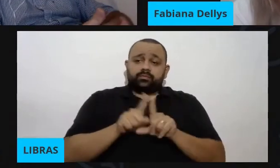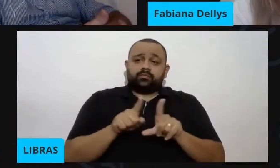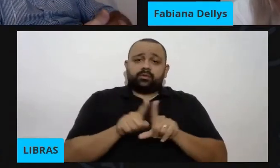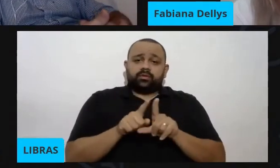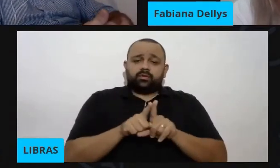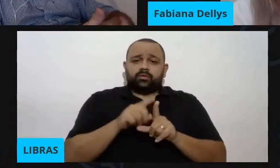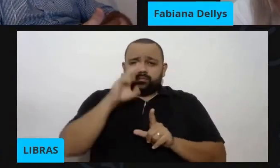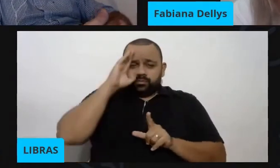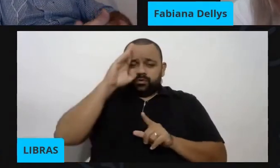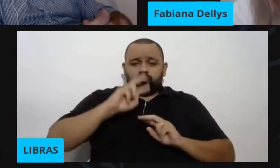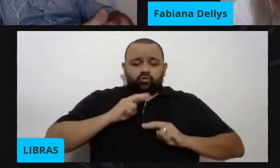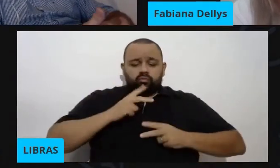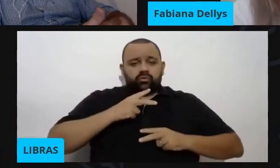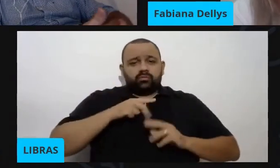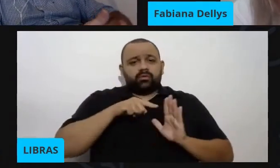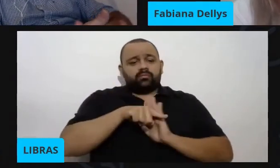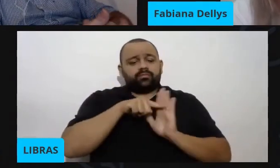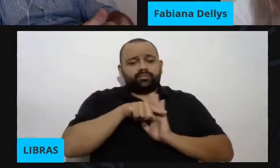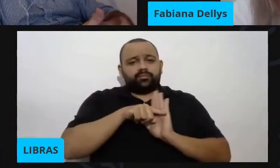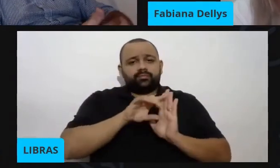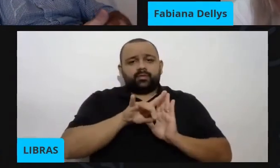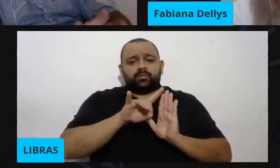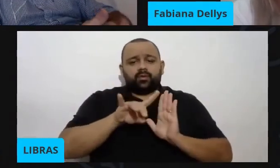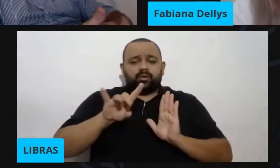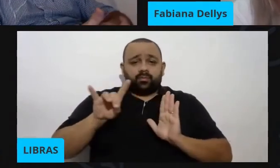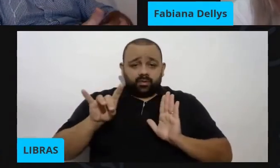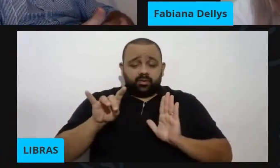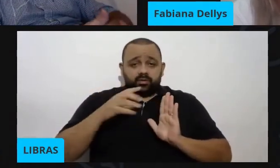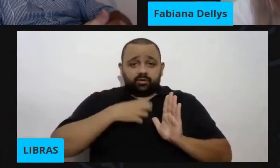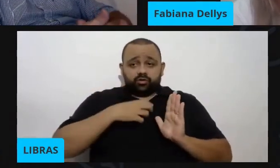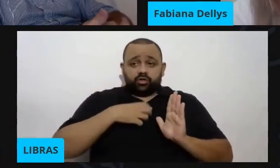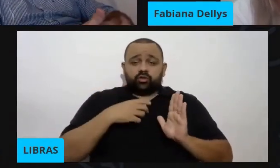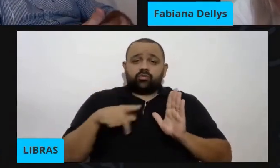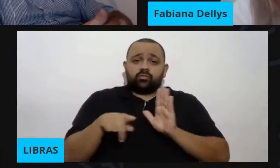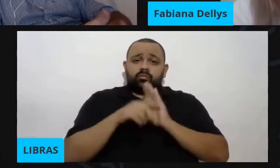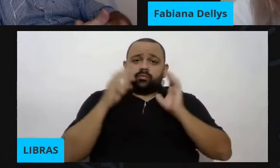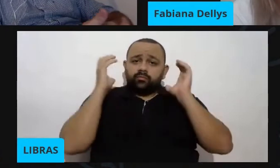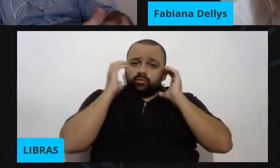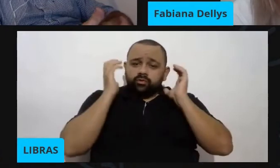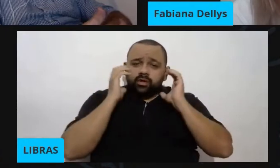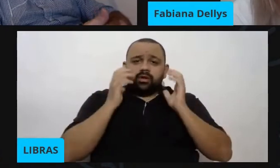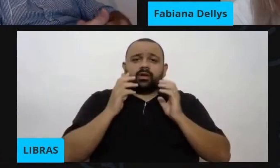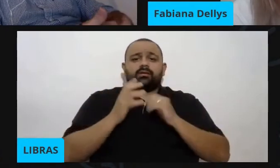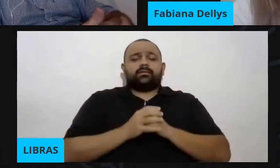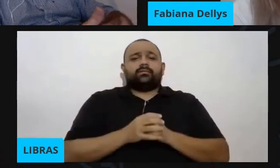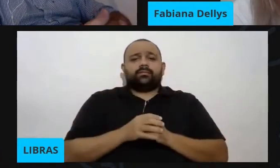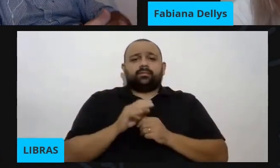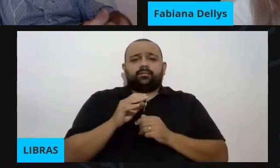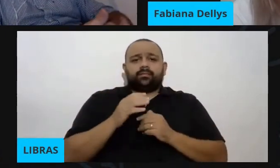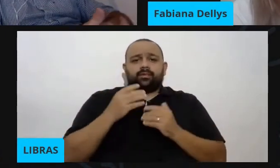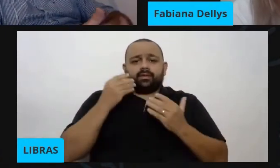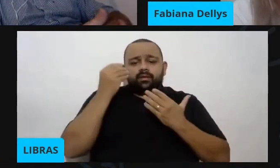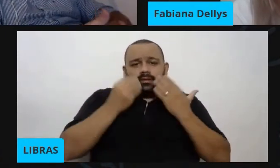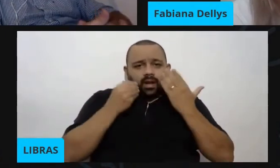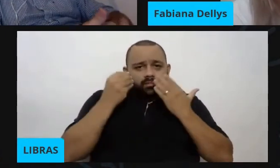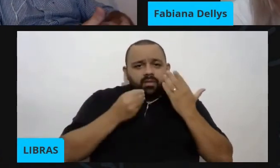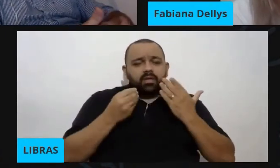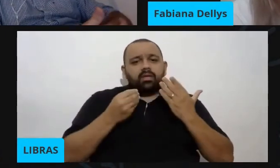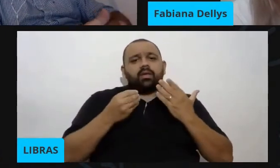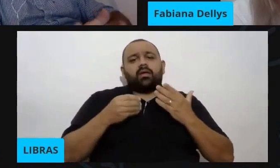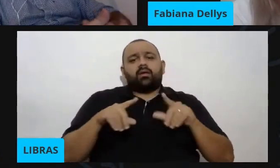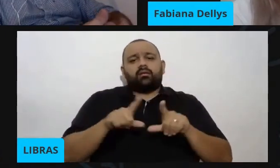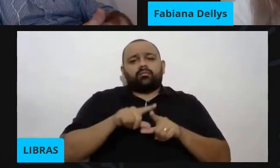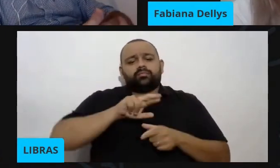principalmente análise de comportamento aplicado. Mas métodos fonoaudiológicos, terapia ocupacional, aí você tem que fazer um trabalho mais